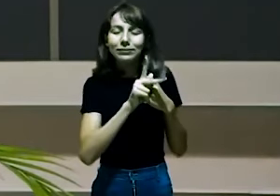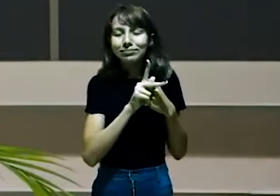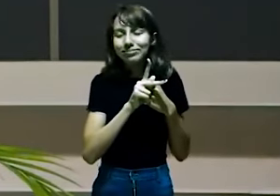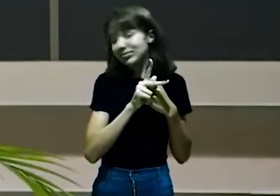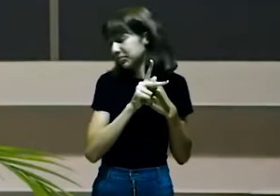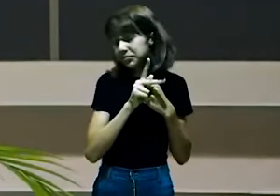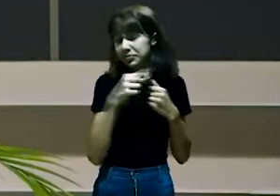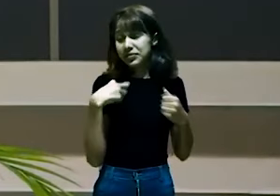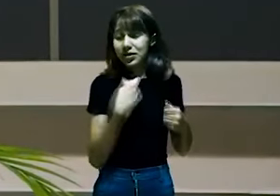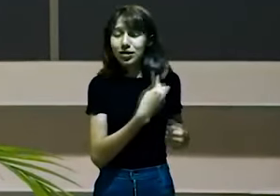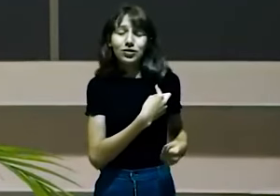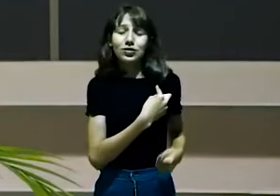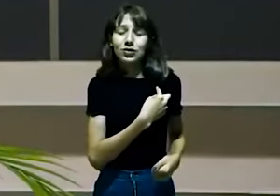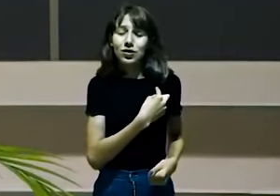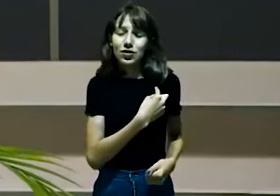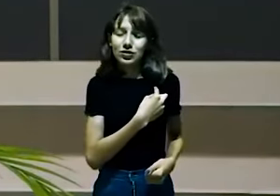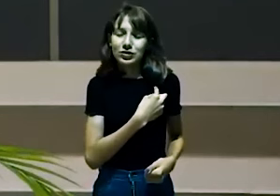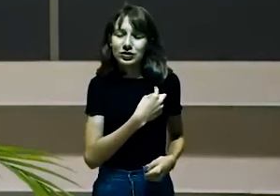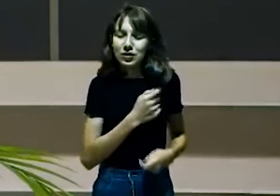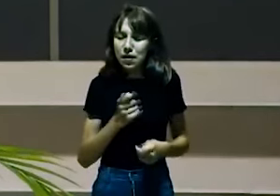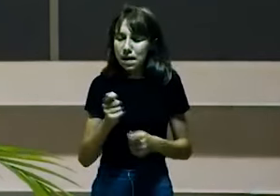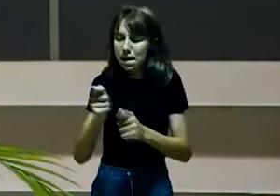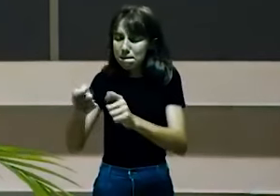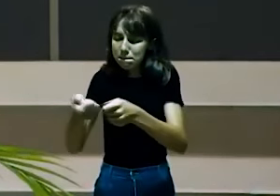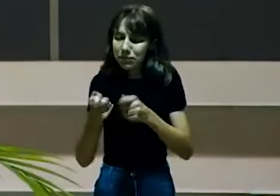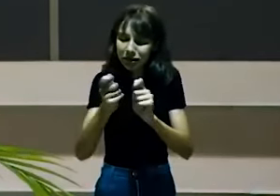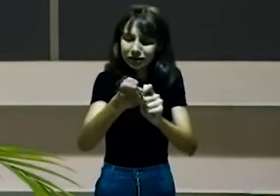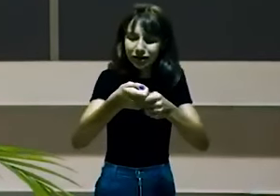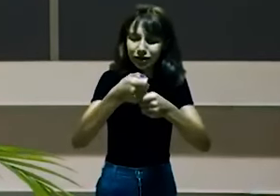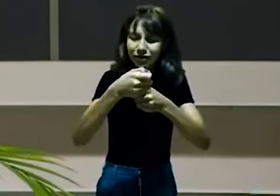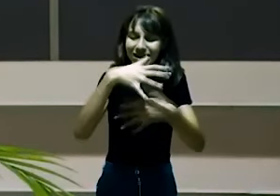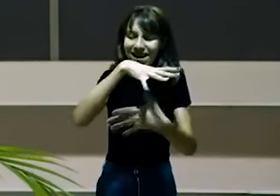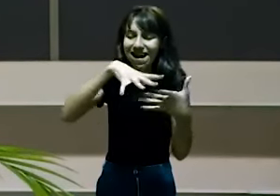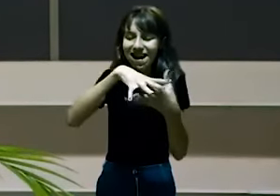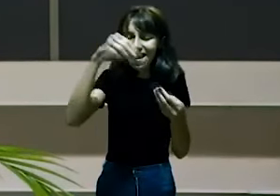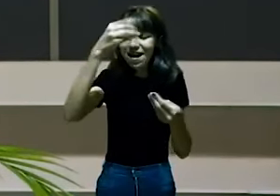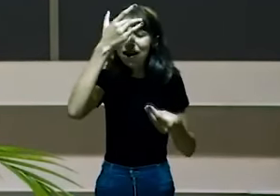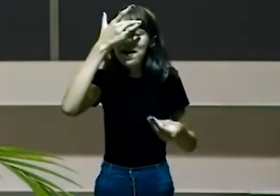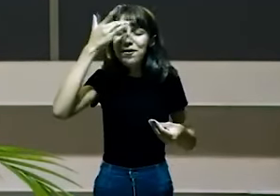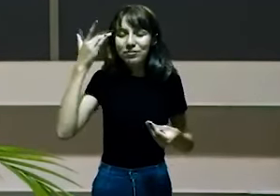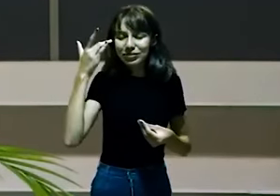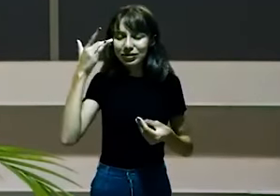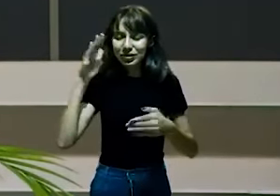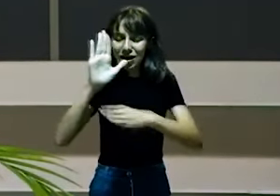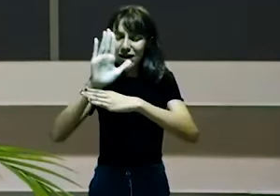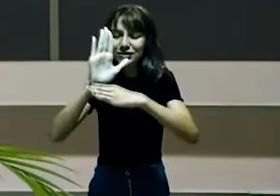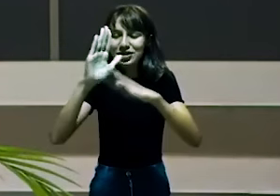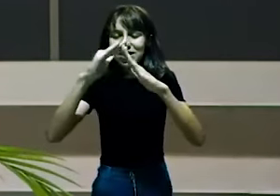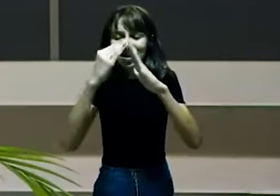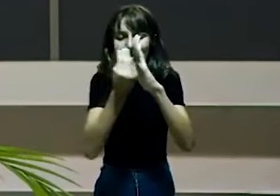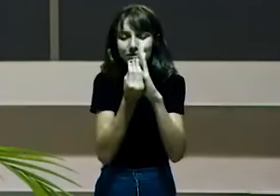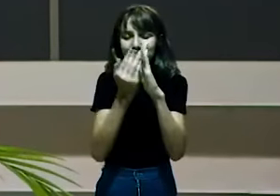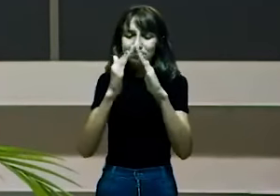que nós possamos ser senhor pescador de almas para ti cuidar da tua casa cuidar da tua igreja